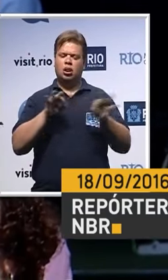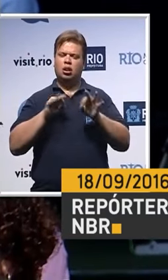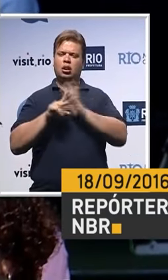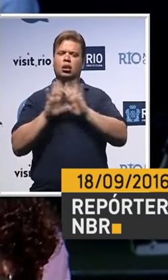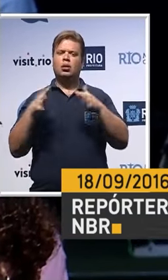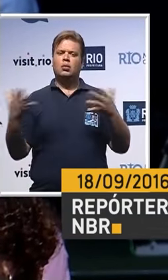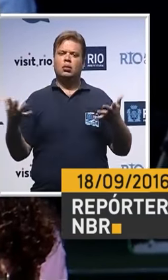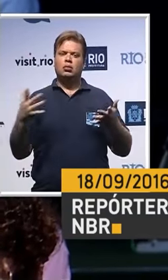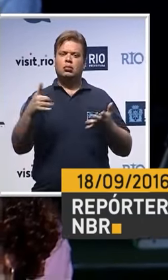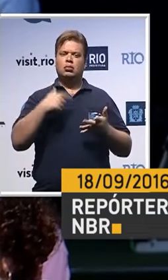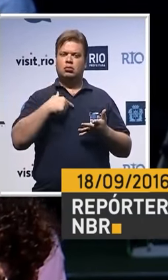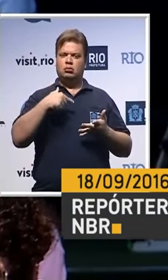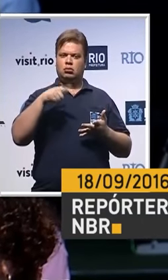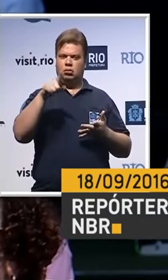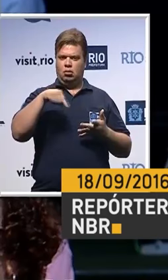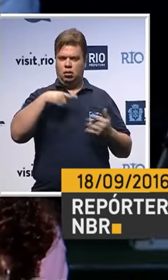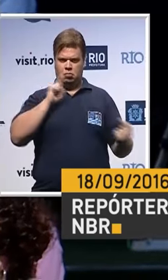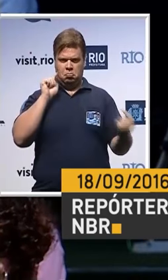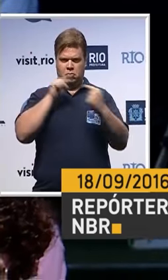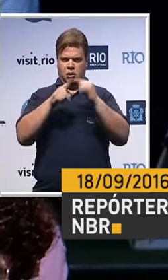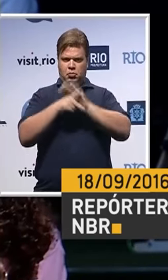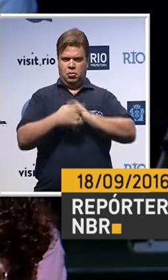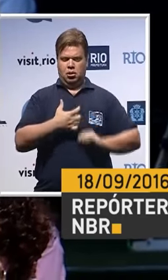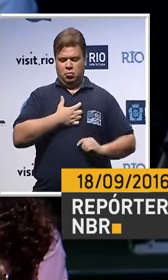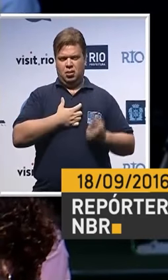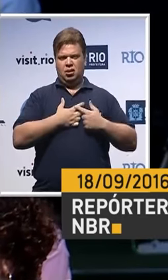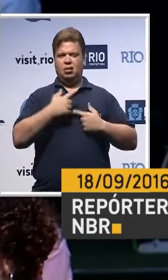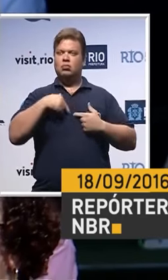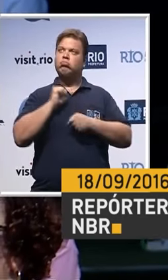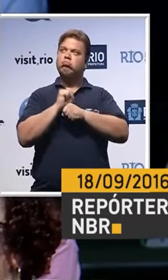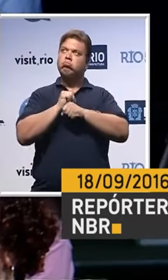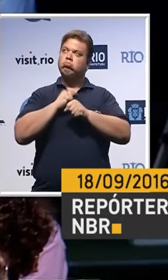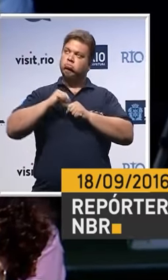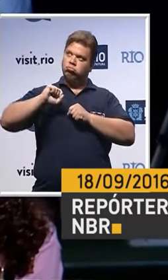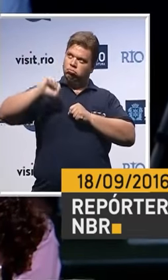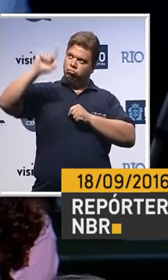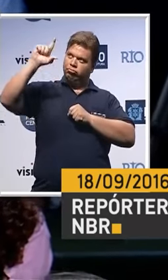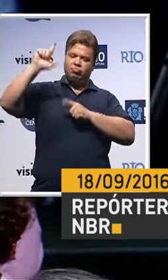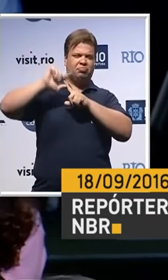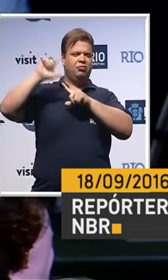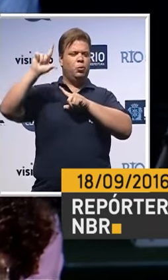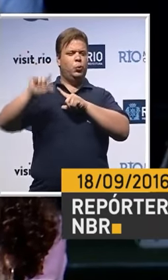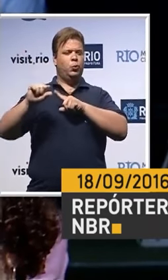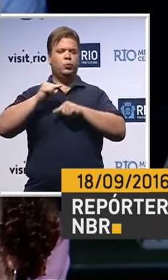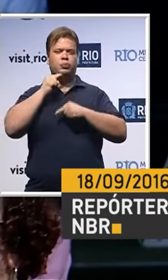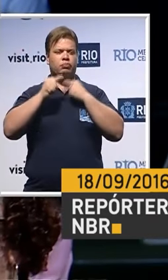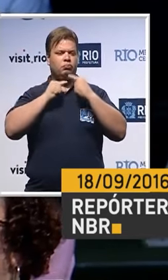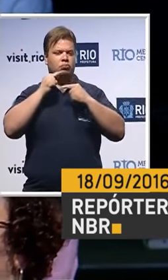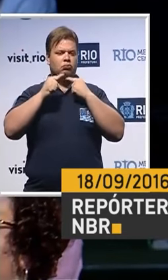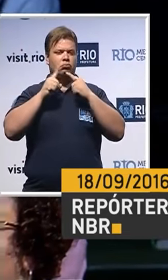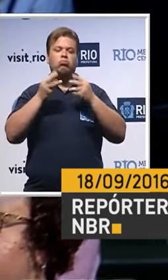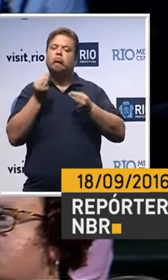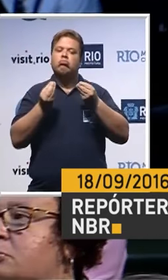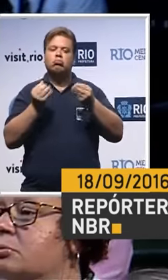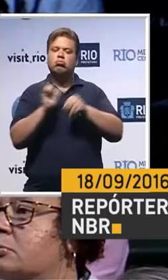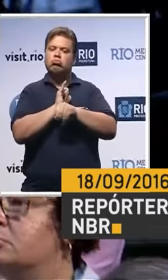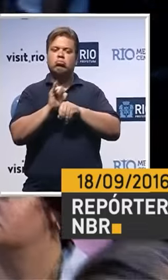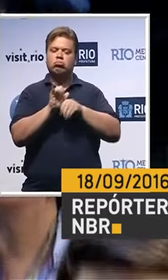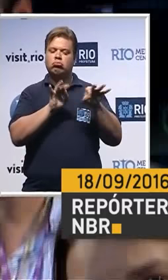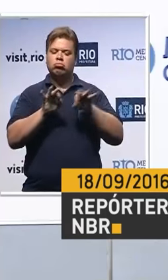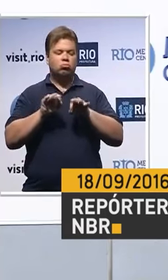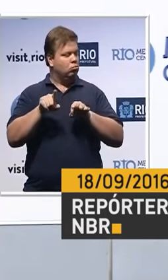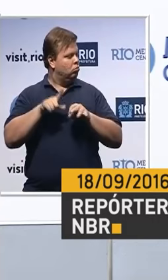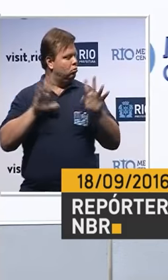foi dito aqui, a meta das medalhas ficou bem abaixo, ficou abaixo do que a gente esperava. Como é que vocês vão trabalhar nisso? Obrigada.